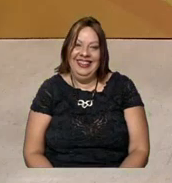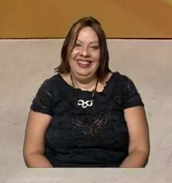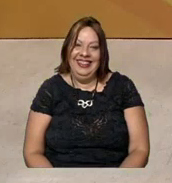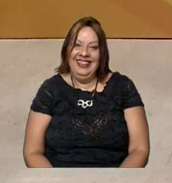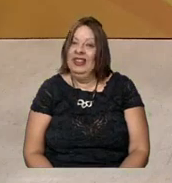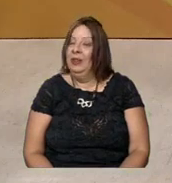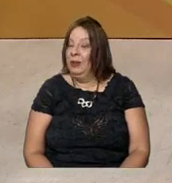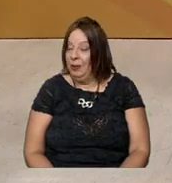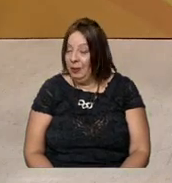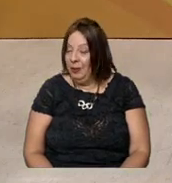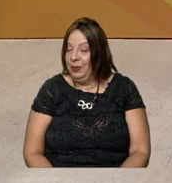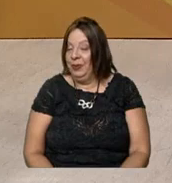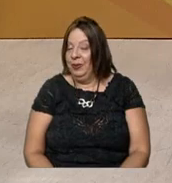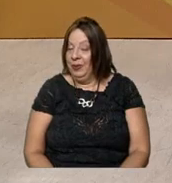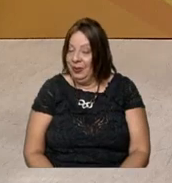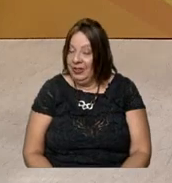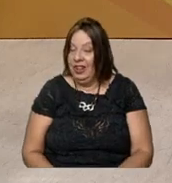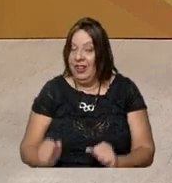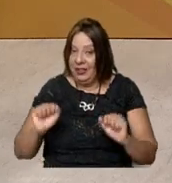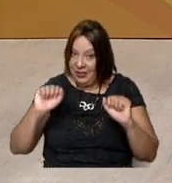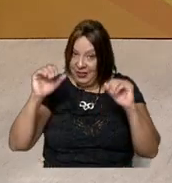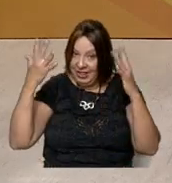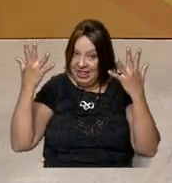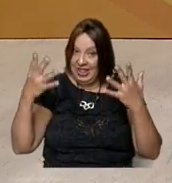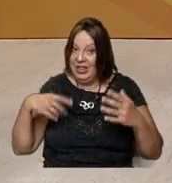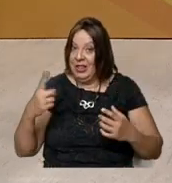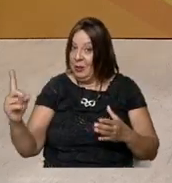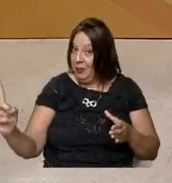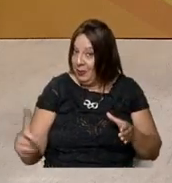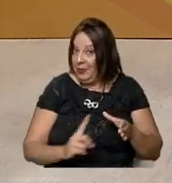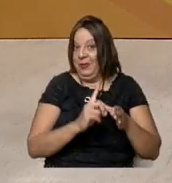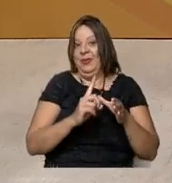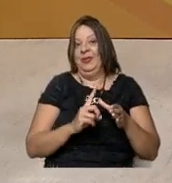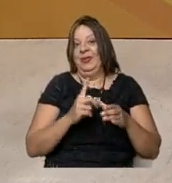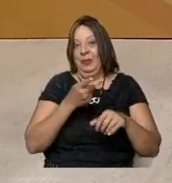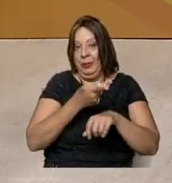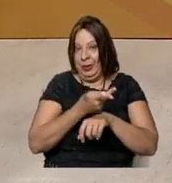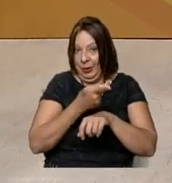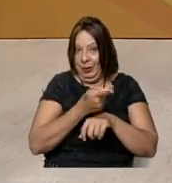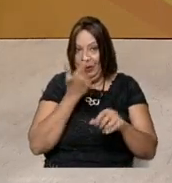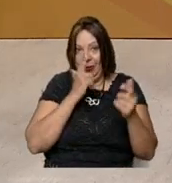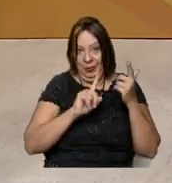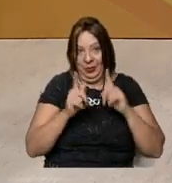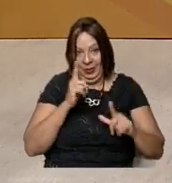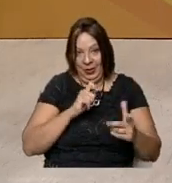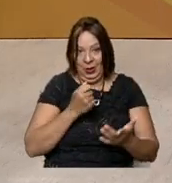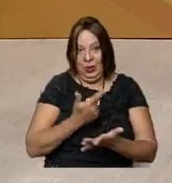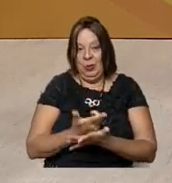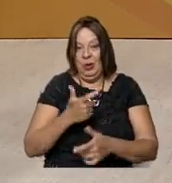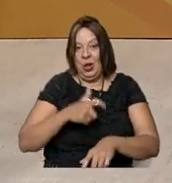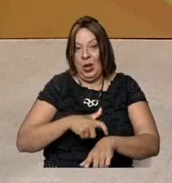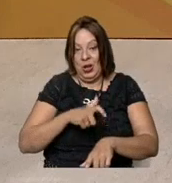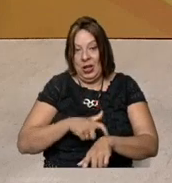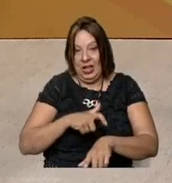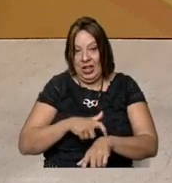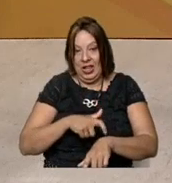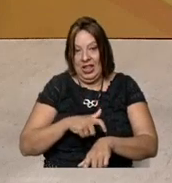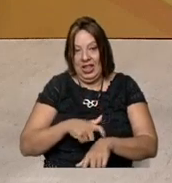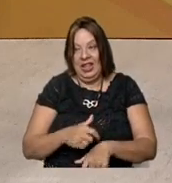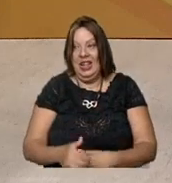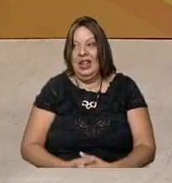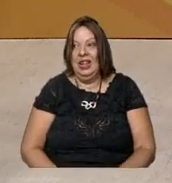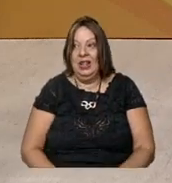Show! Show de caravana! E você pode entrar para esse time, viu? Esse grande time de contemplados. Garanta agora mesmo seu título, né,